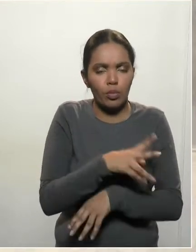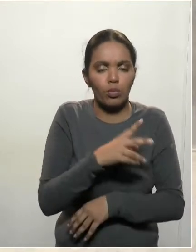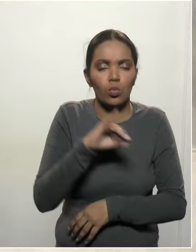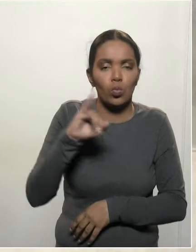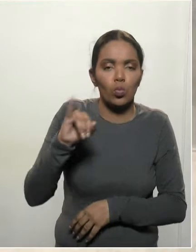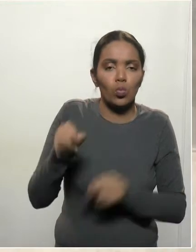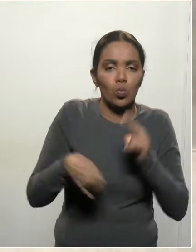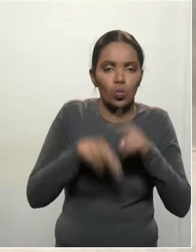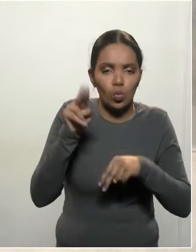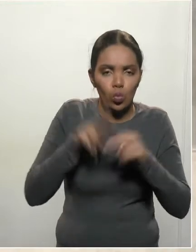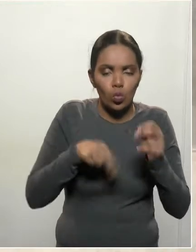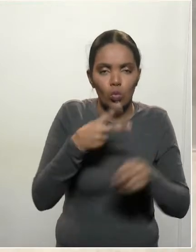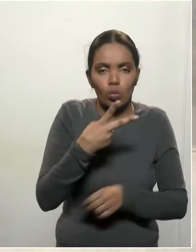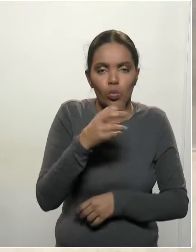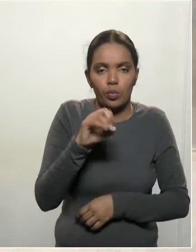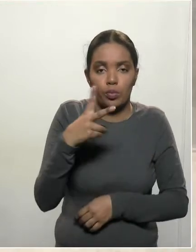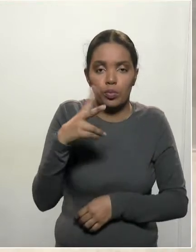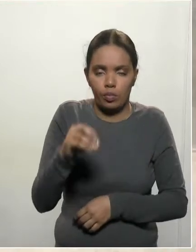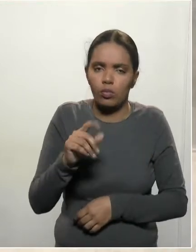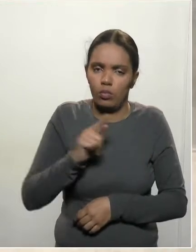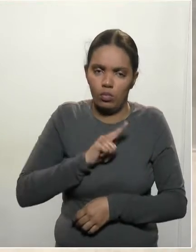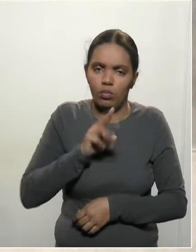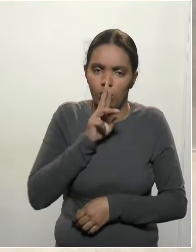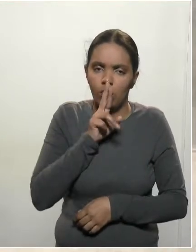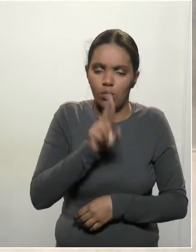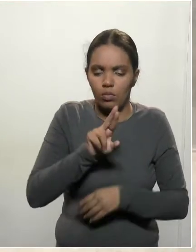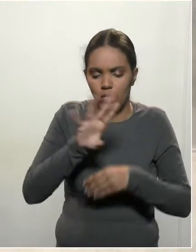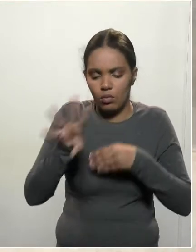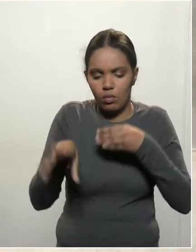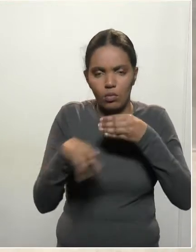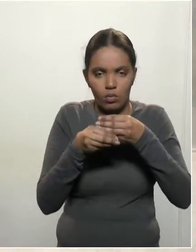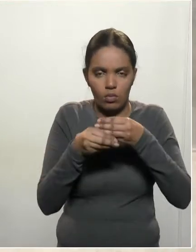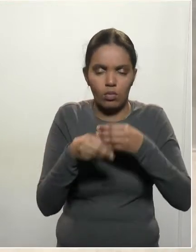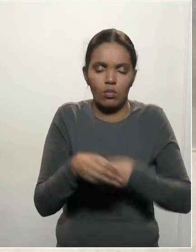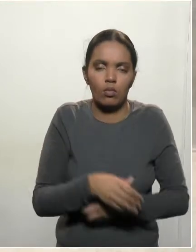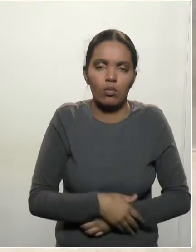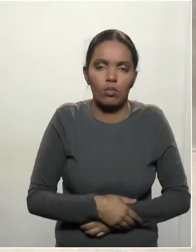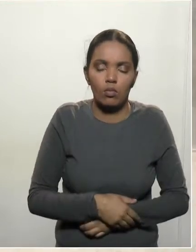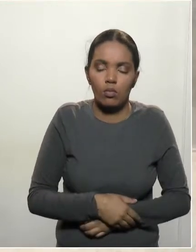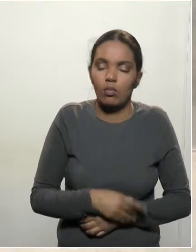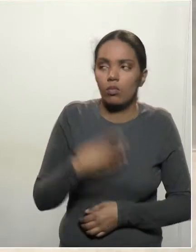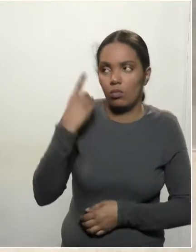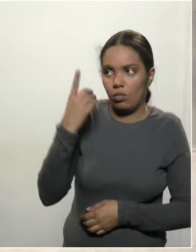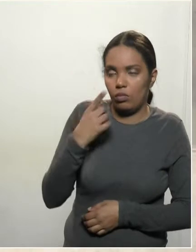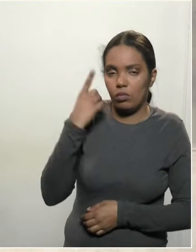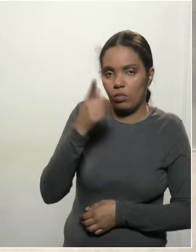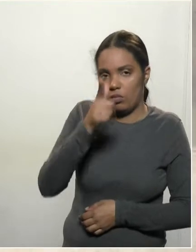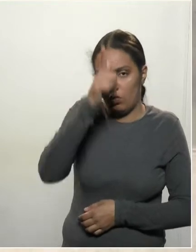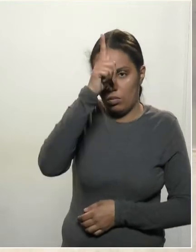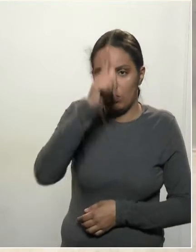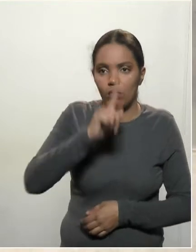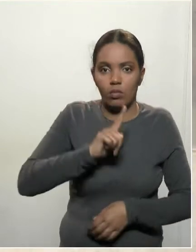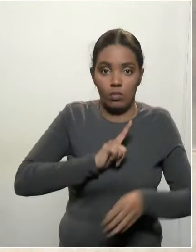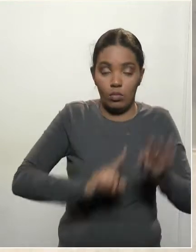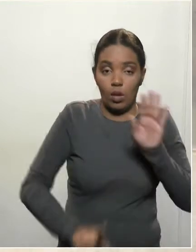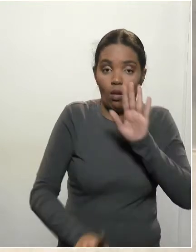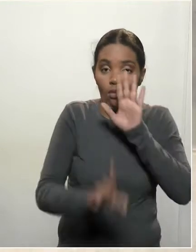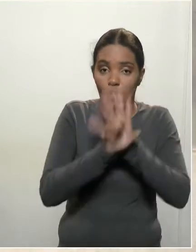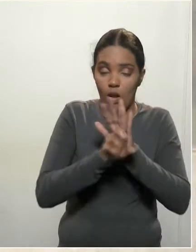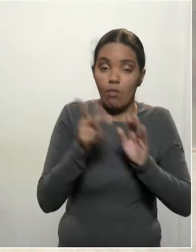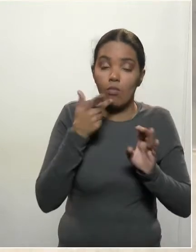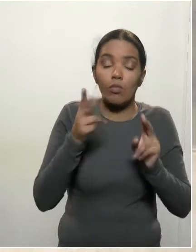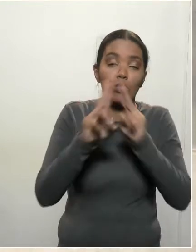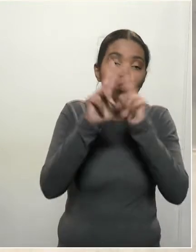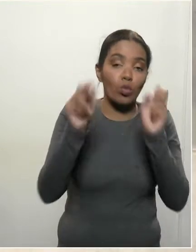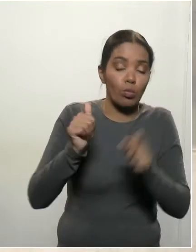2020, que tem o anexo de resposta. Aliás, deputado Goura, esse projeto, essa lei que criou a bolsa